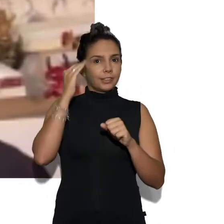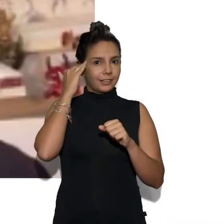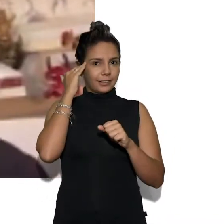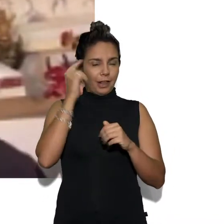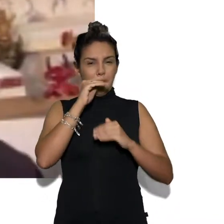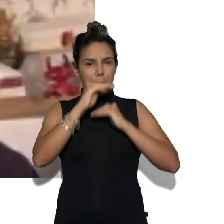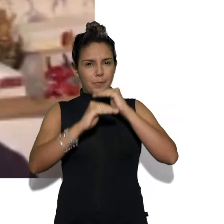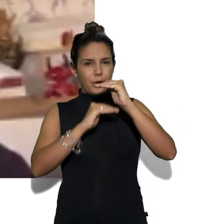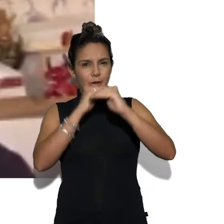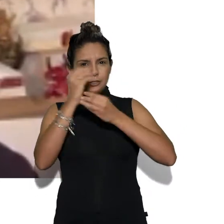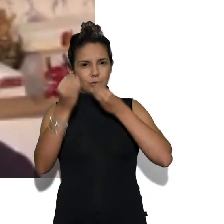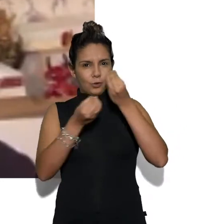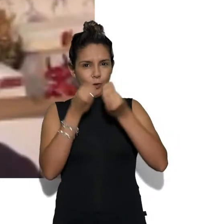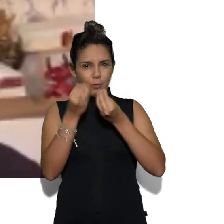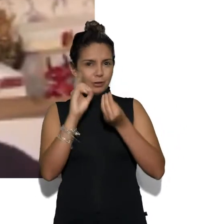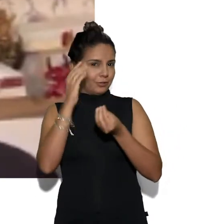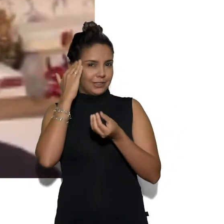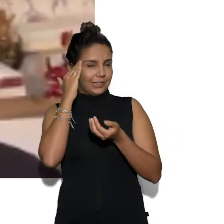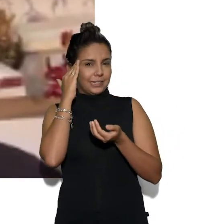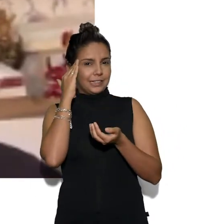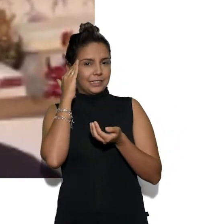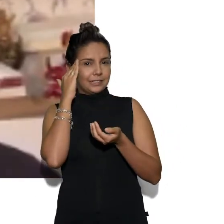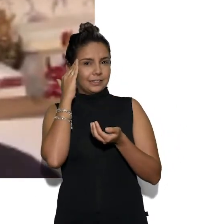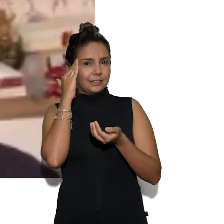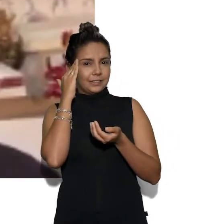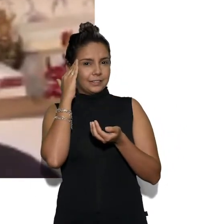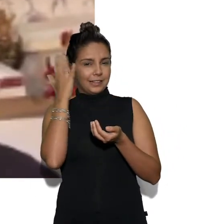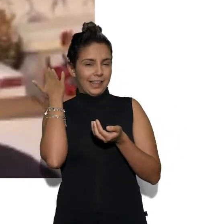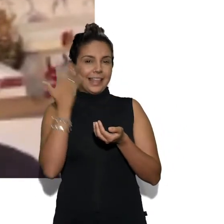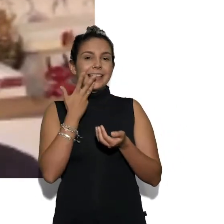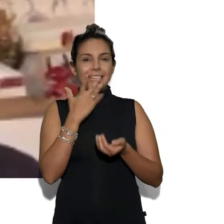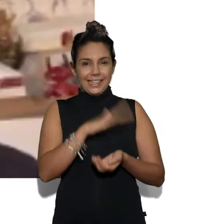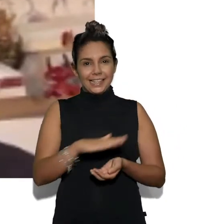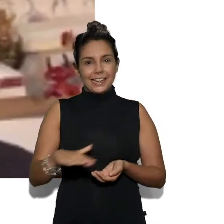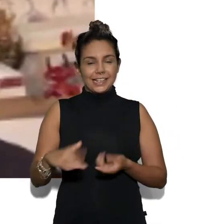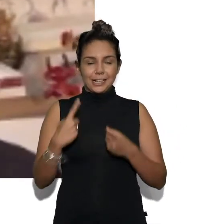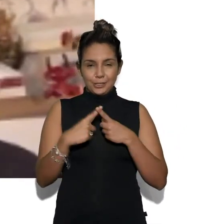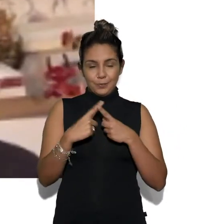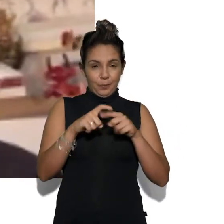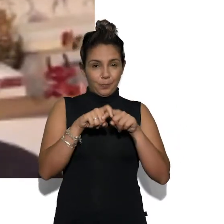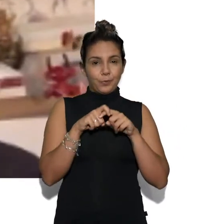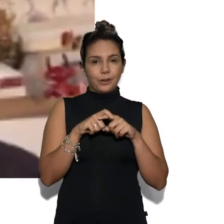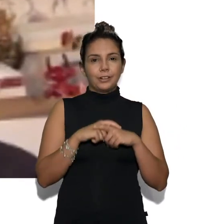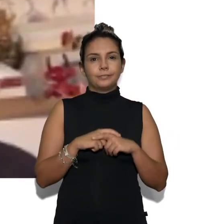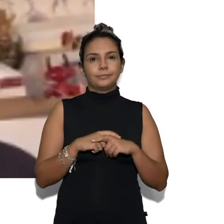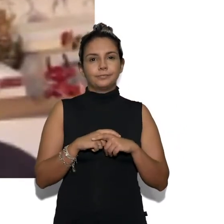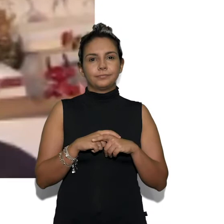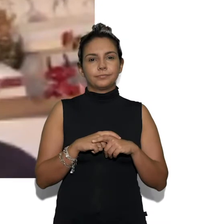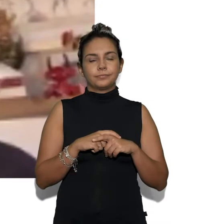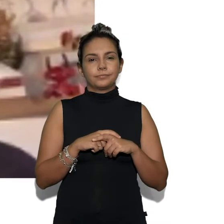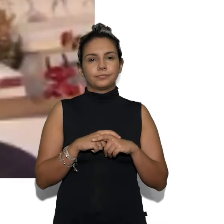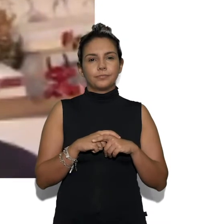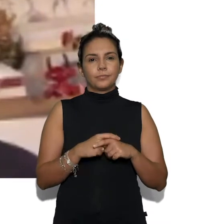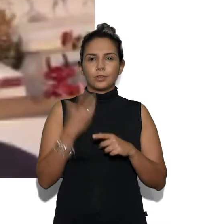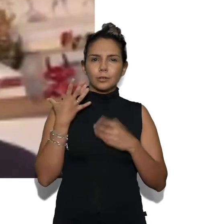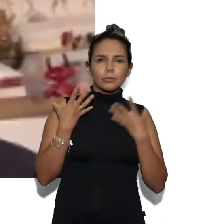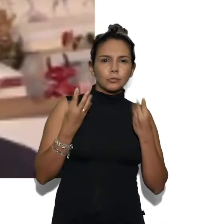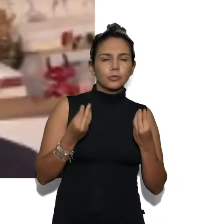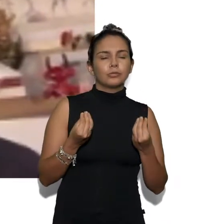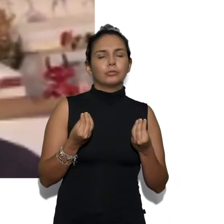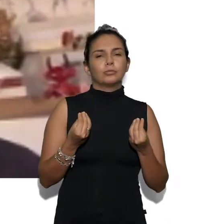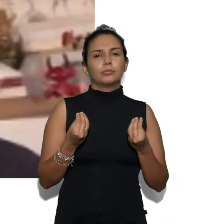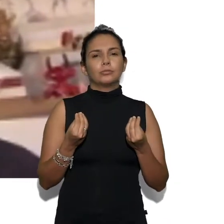esse processo como não o entenderia no tempo de criança. E por isso essa meditação foi